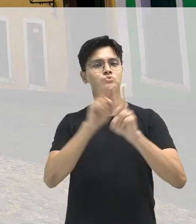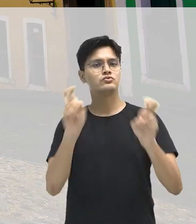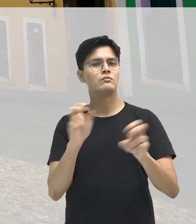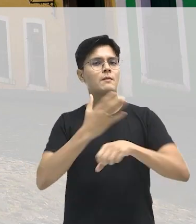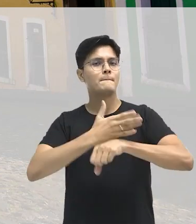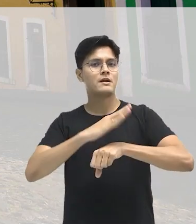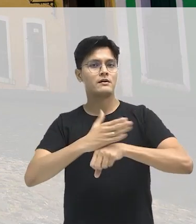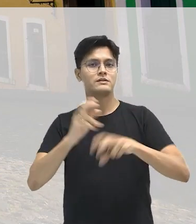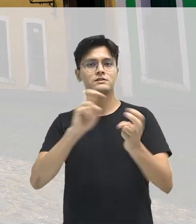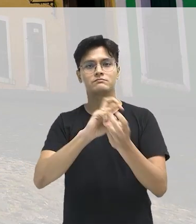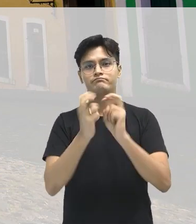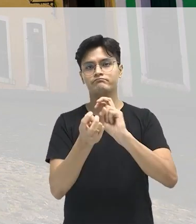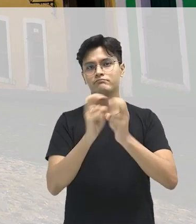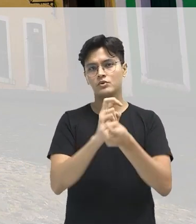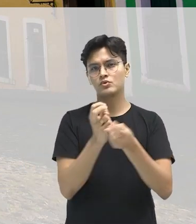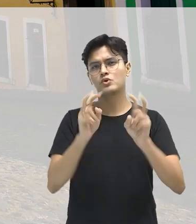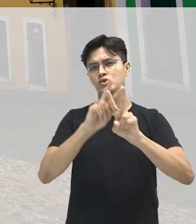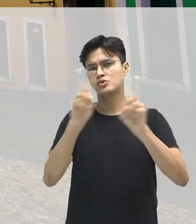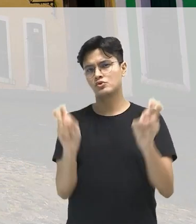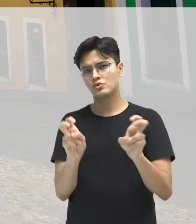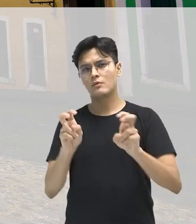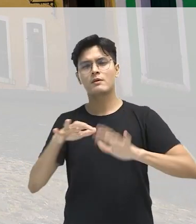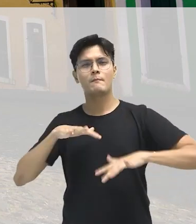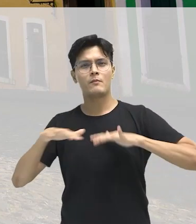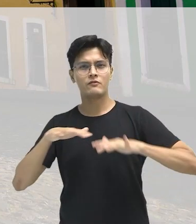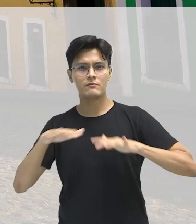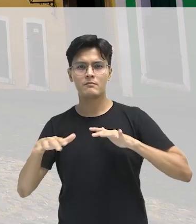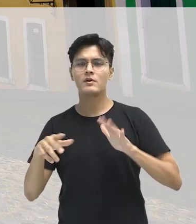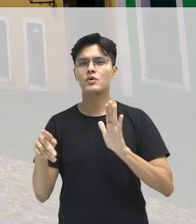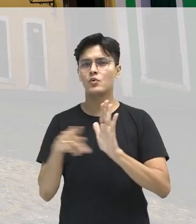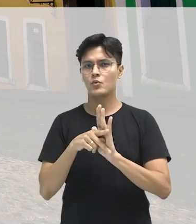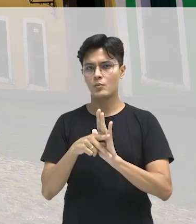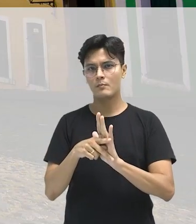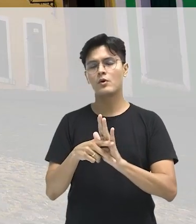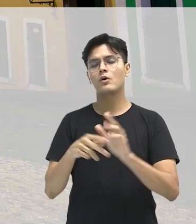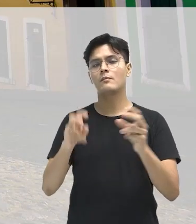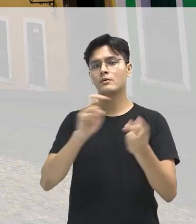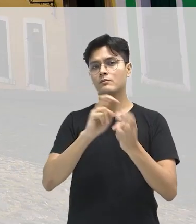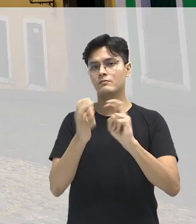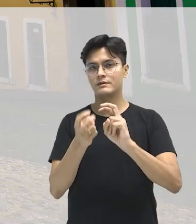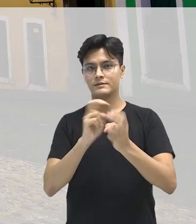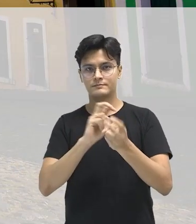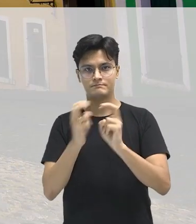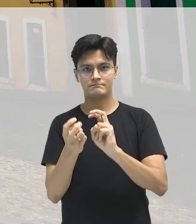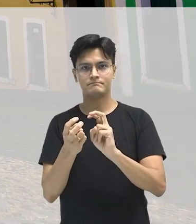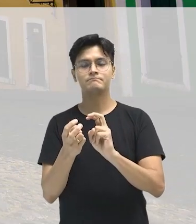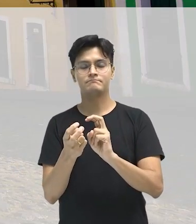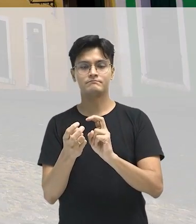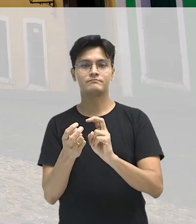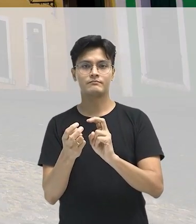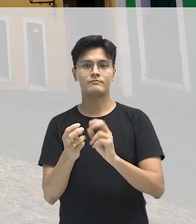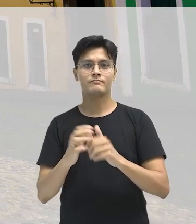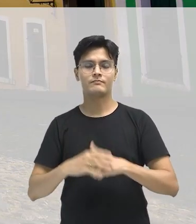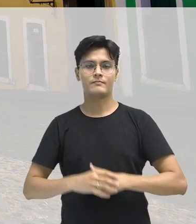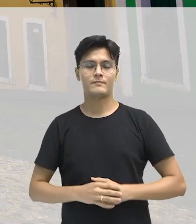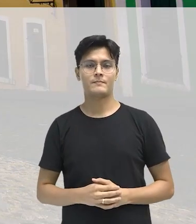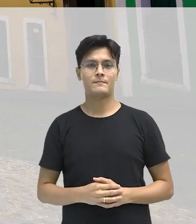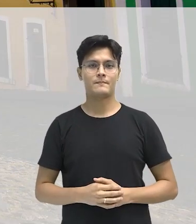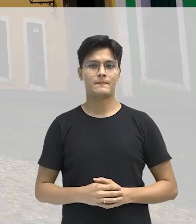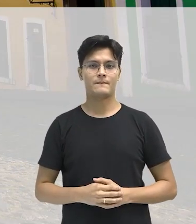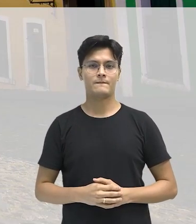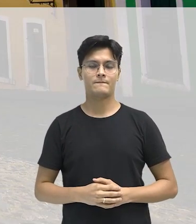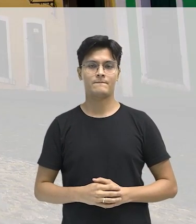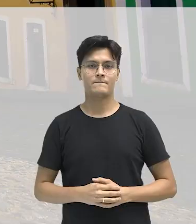e falar sobre os movimentos, sobre os golpes que são realizados durante a roda, durante o jogo de